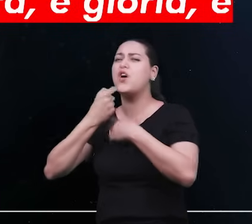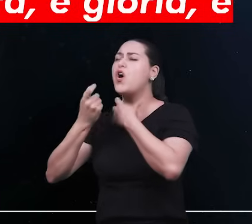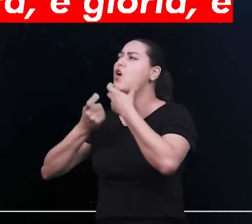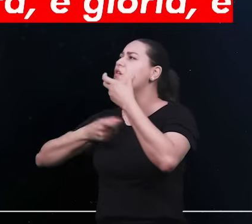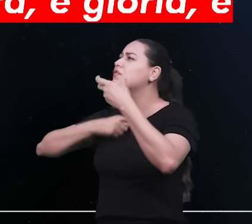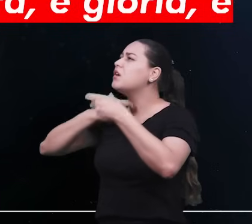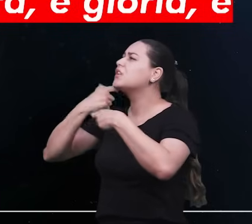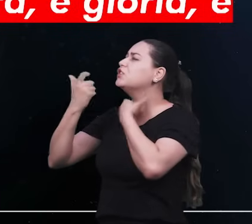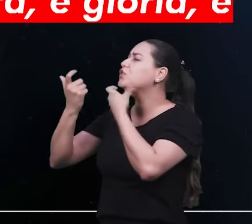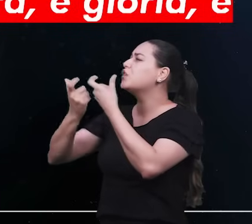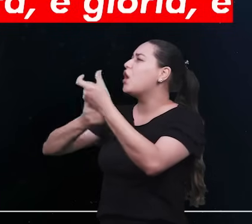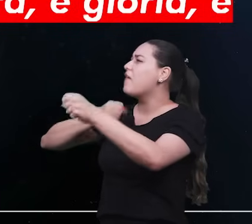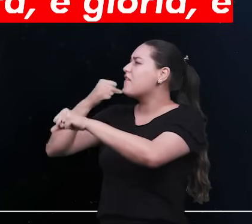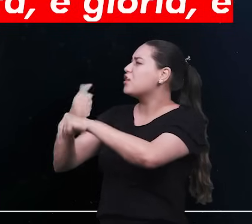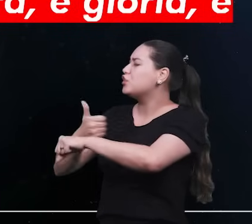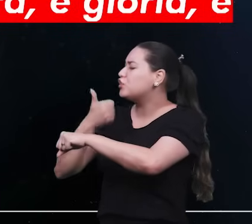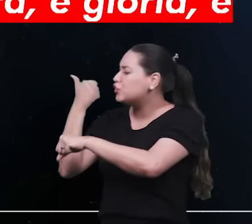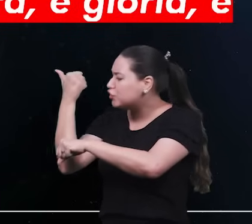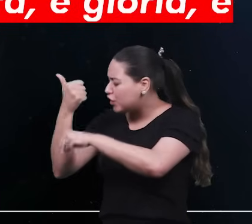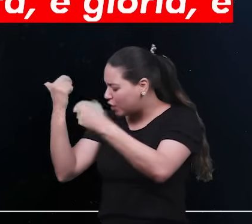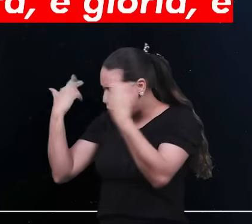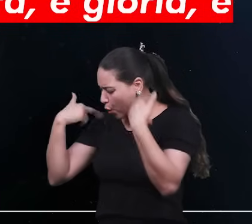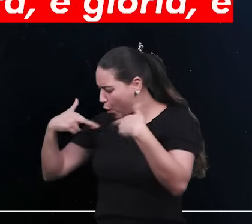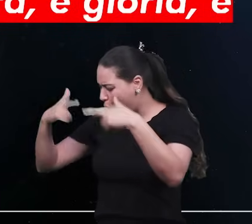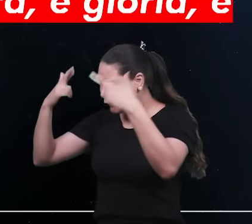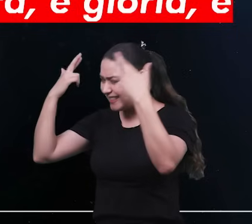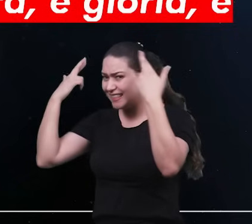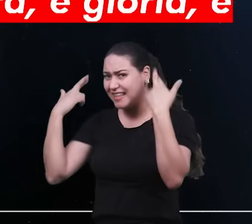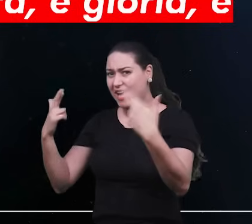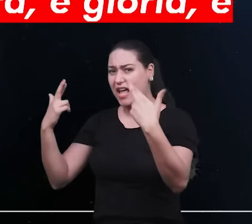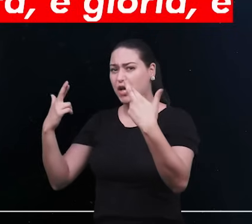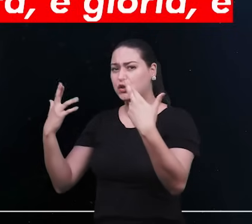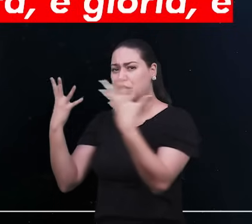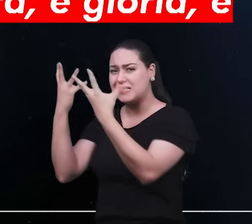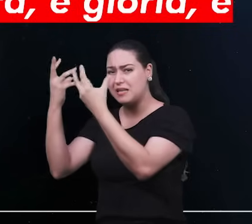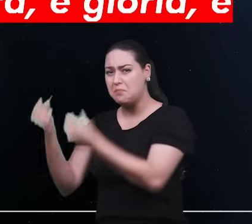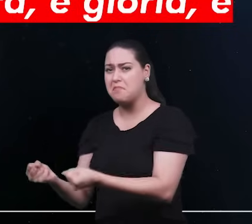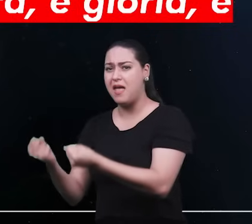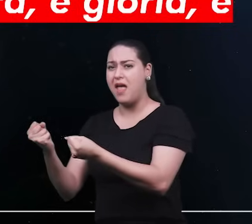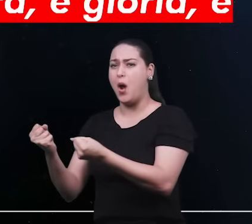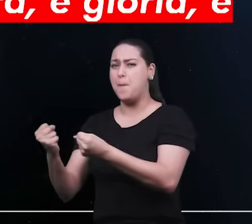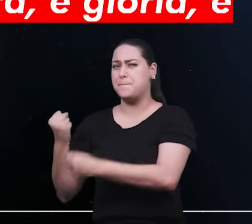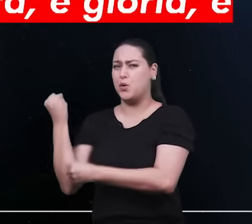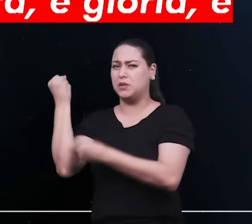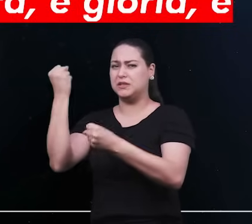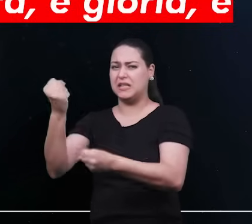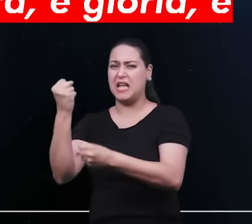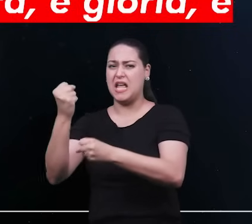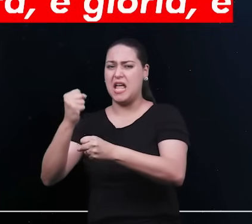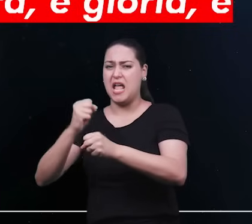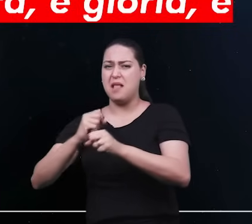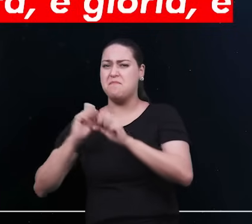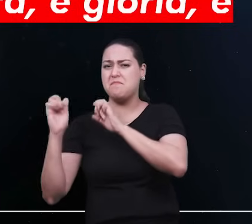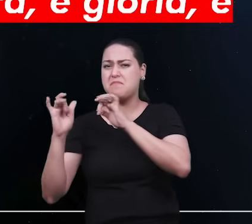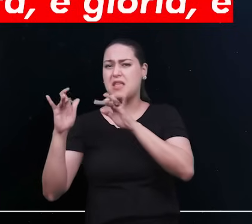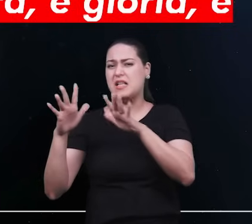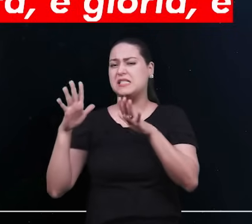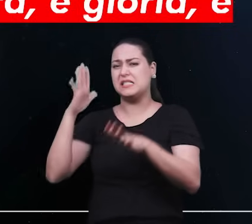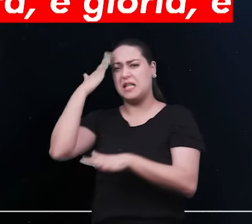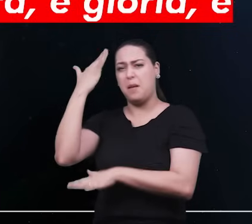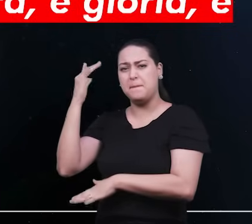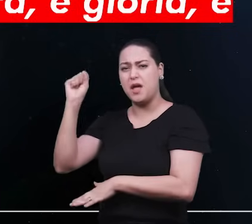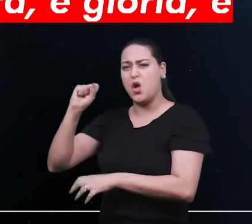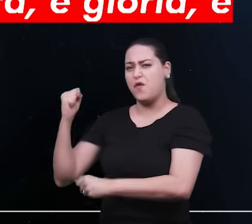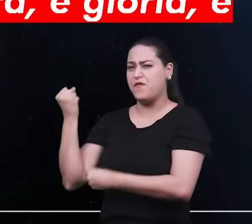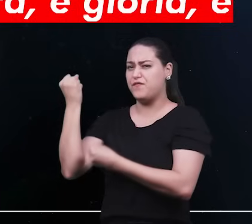voz diziam: digno é o Cordeiro que foi morto de receber o poder e riquezas e